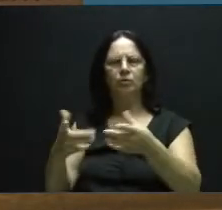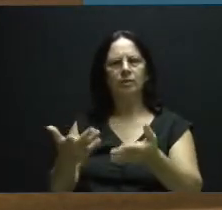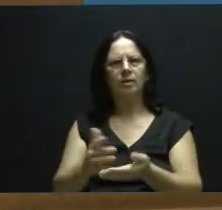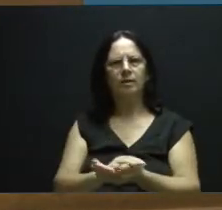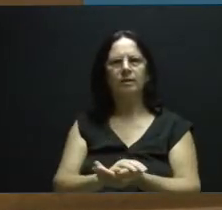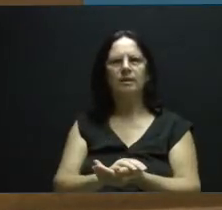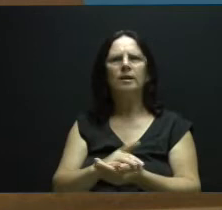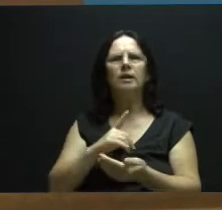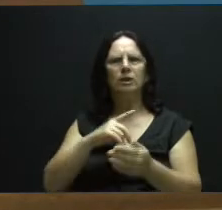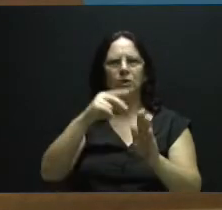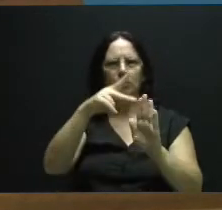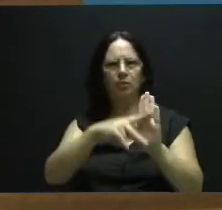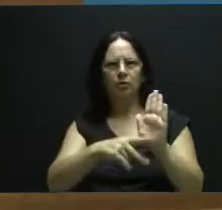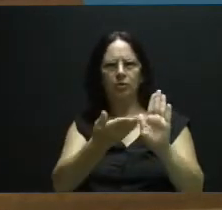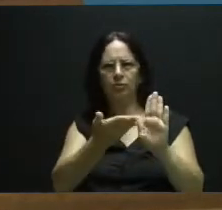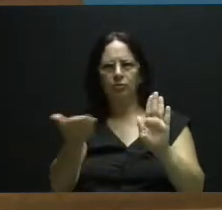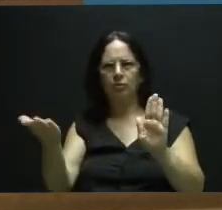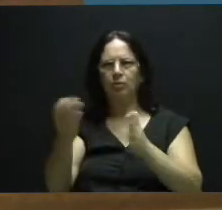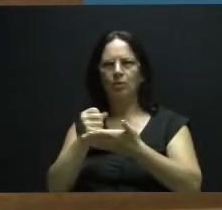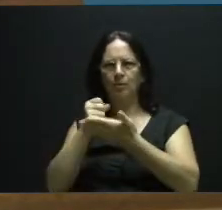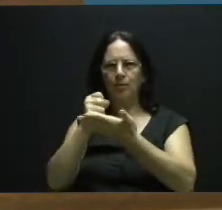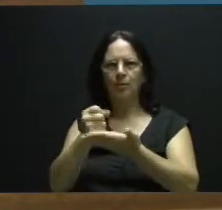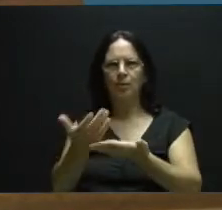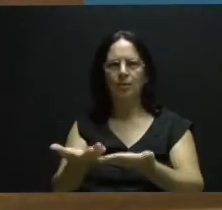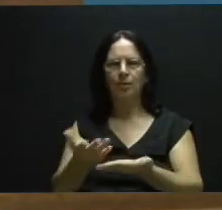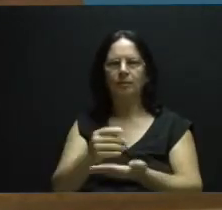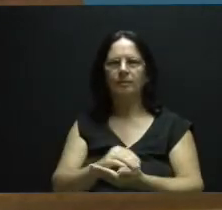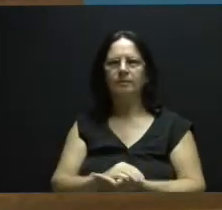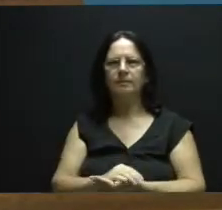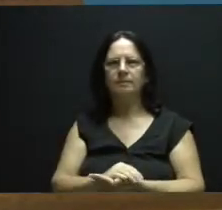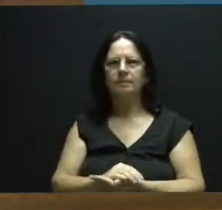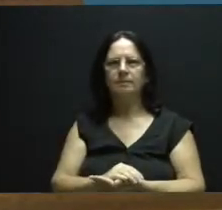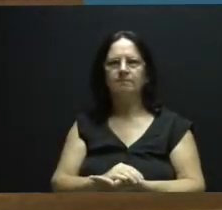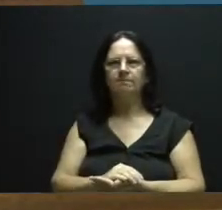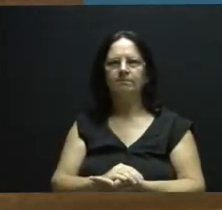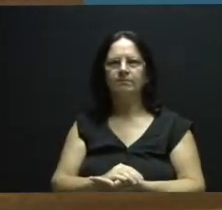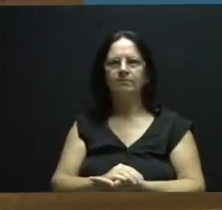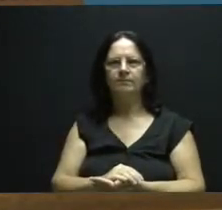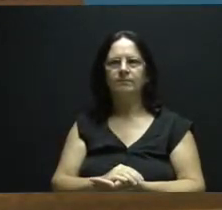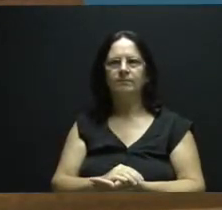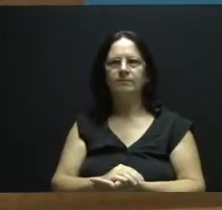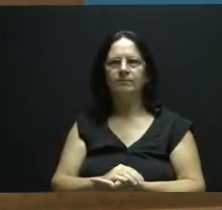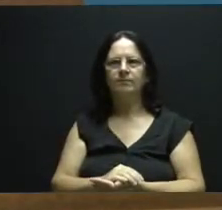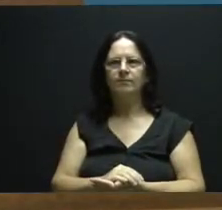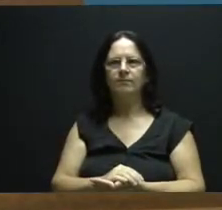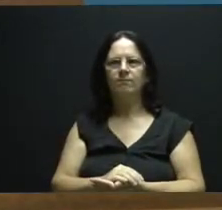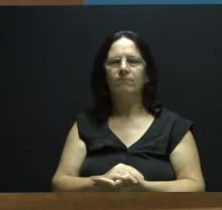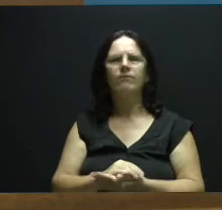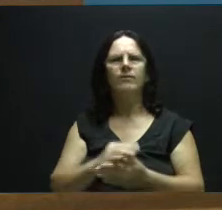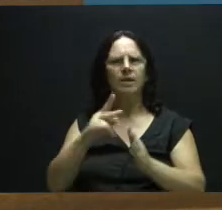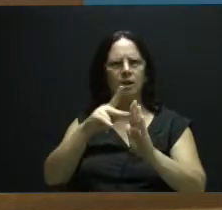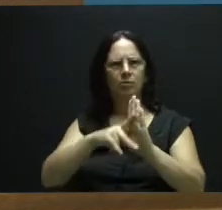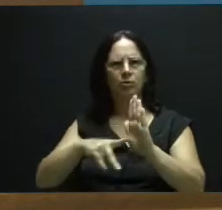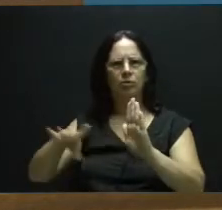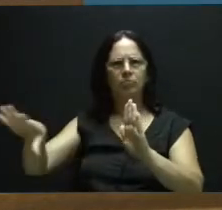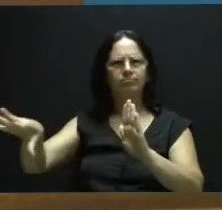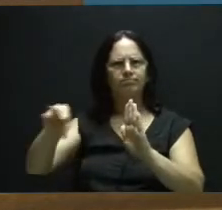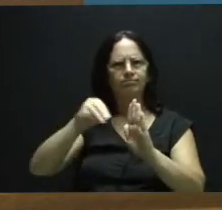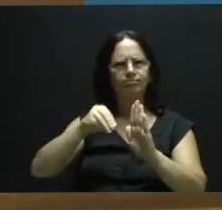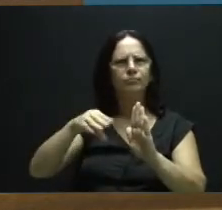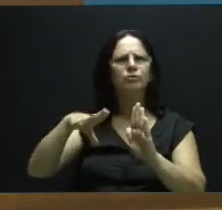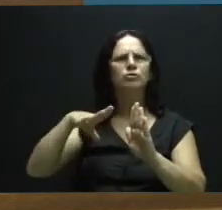projeto de lei onde eu peço apoio de todos os vereadores acho que esse projeto vereador sérgio vai atrair muitos jovens